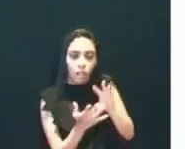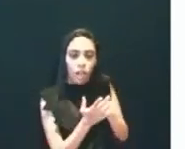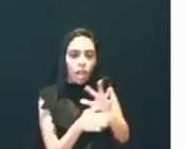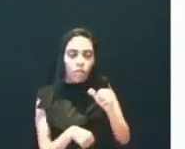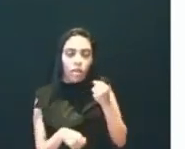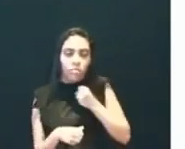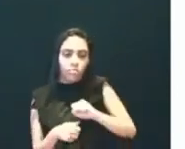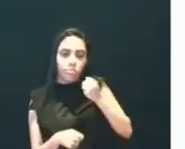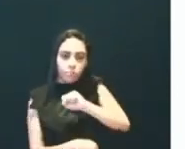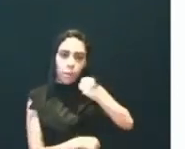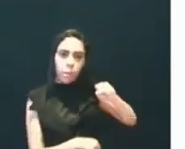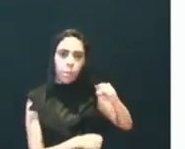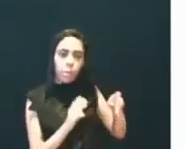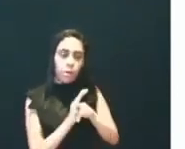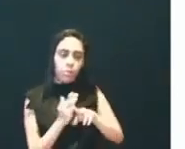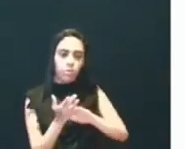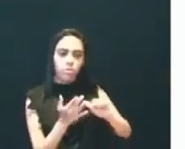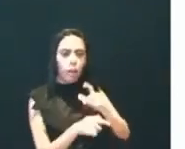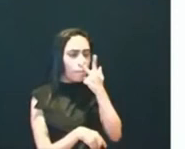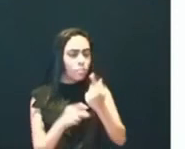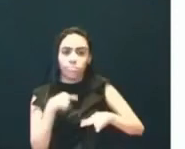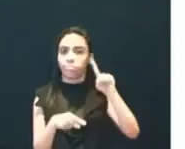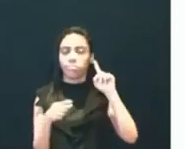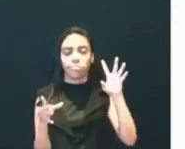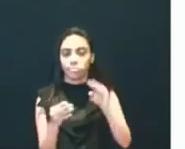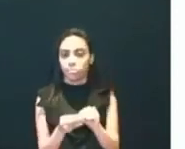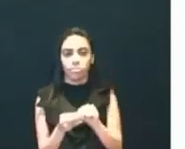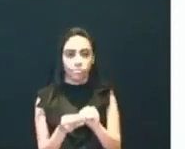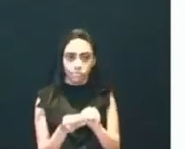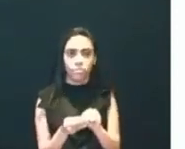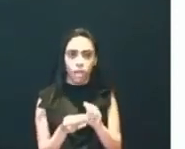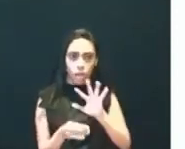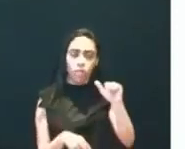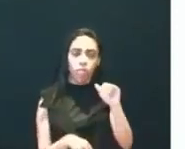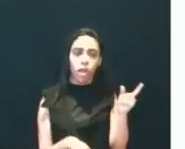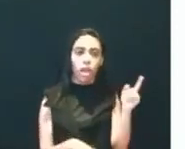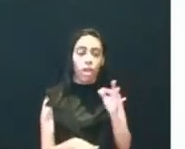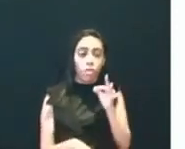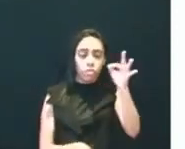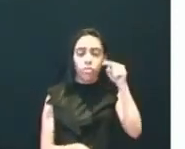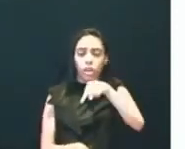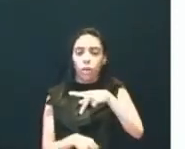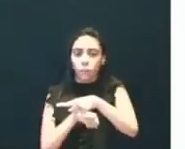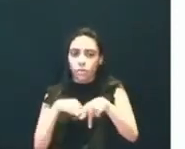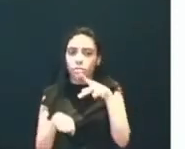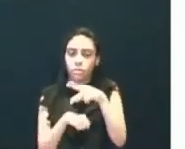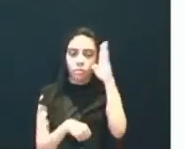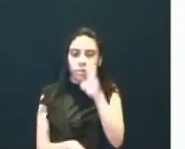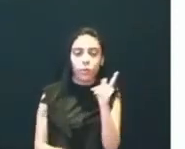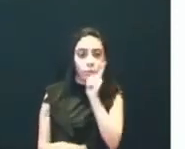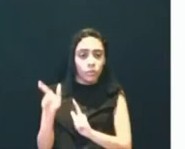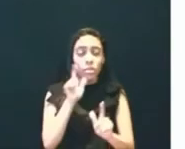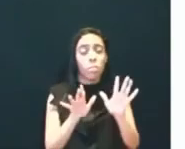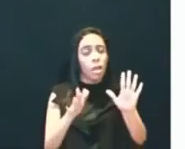células da leucemia do corpo do paciente. É uma revolução. Isso provavelmente vai chegar ao Brasil nos próximos anos. O problema é